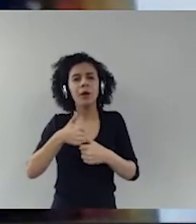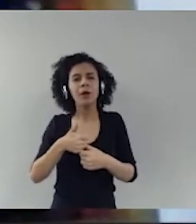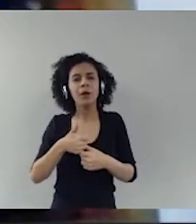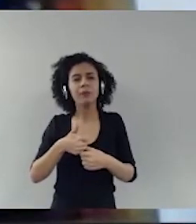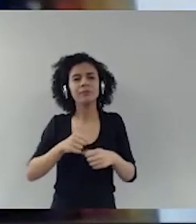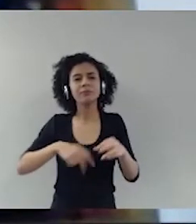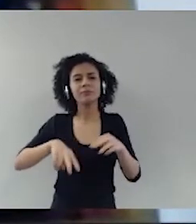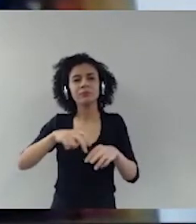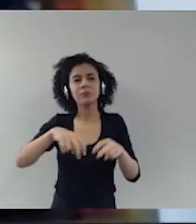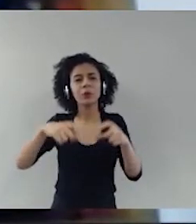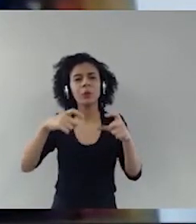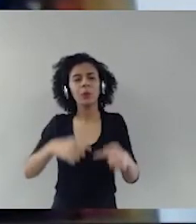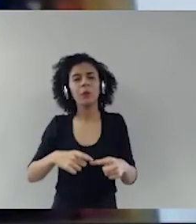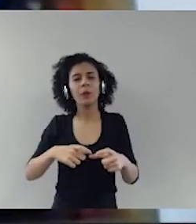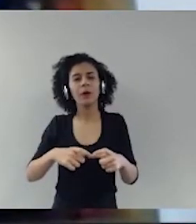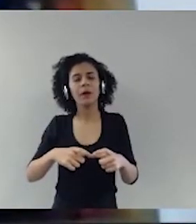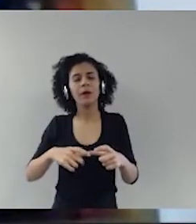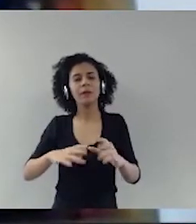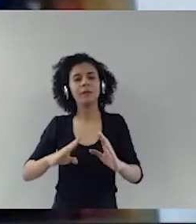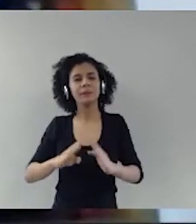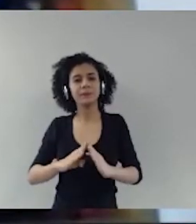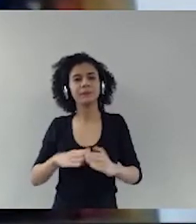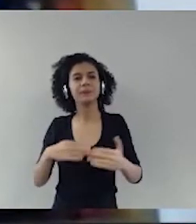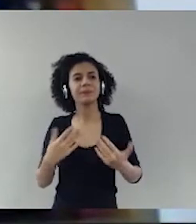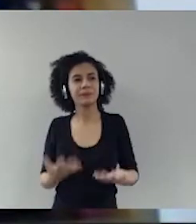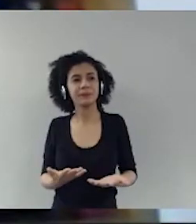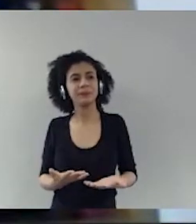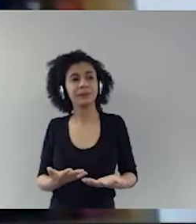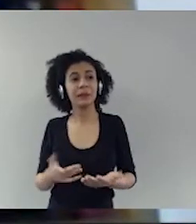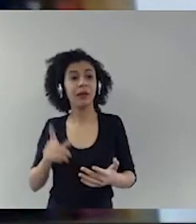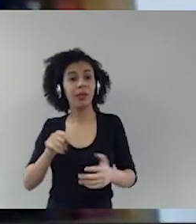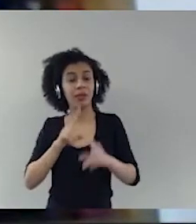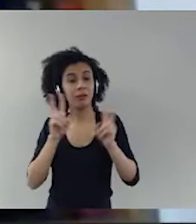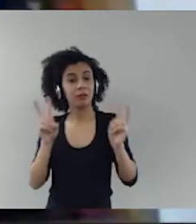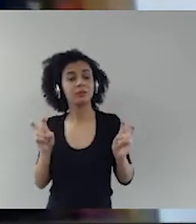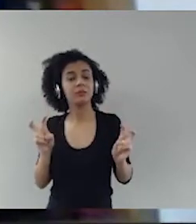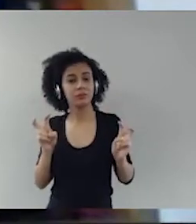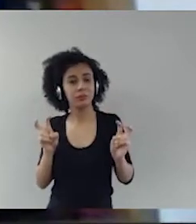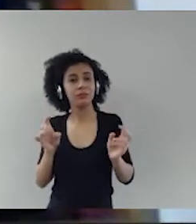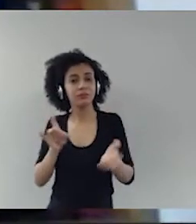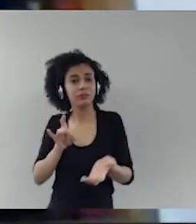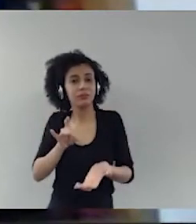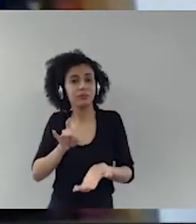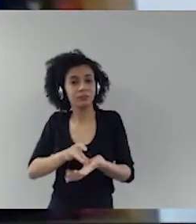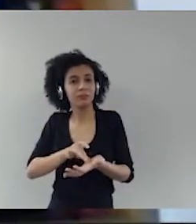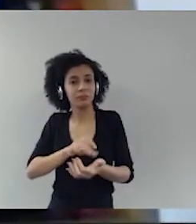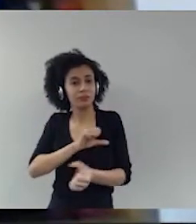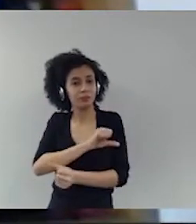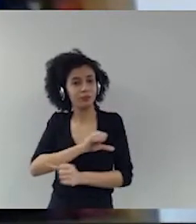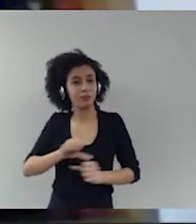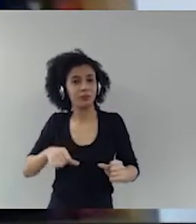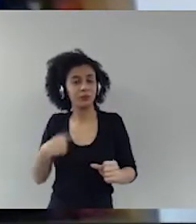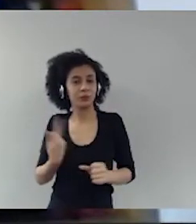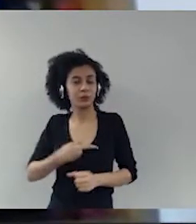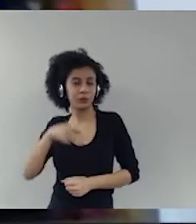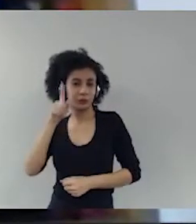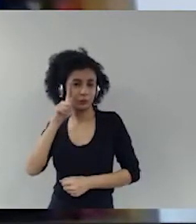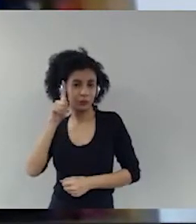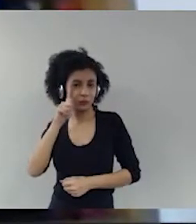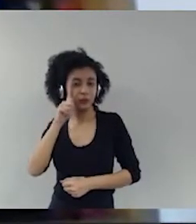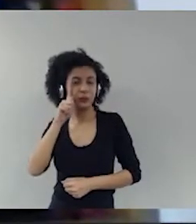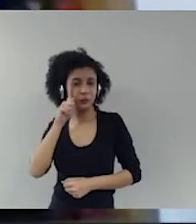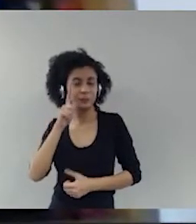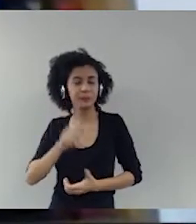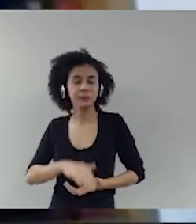de sair lá do seu habitat. Então, essa é uma questão que realmente vai mudar muito o nosso cotidiano. Por